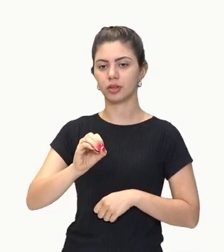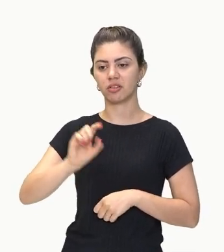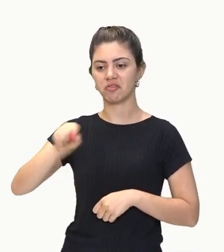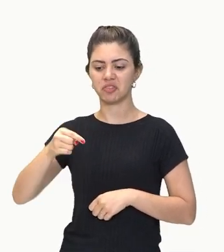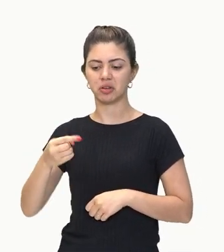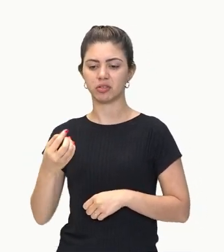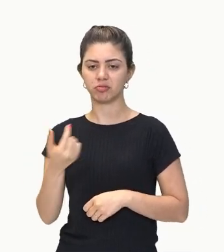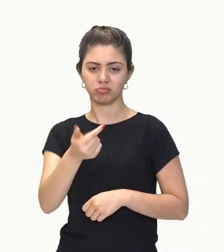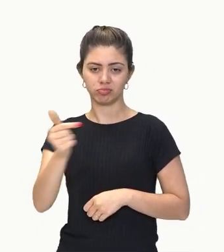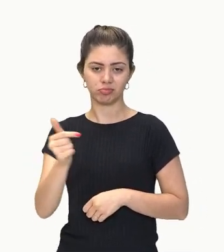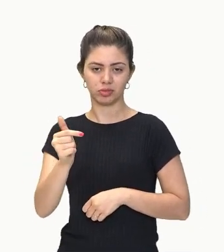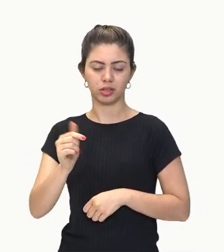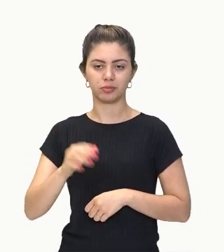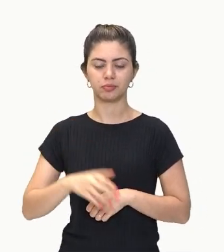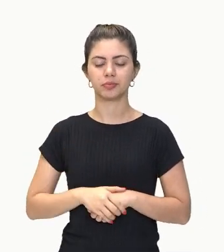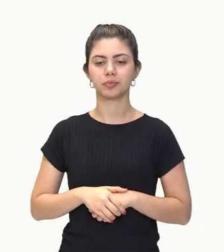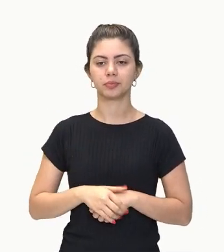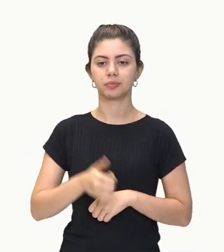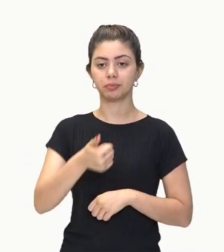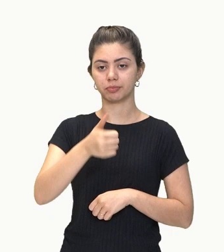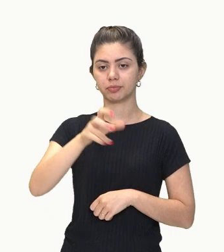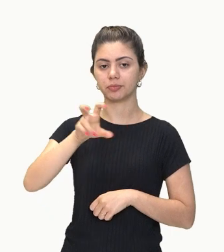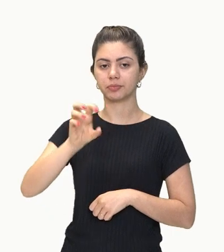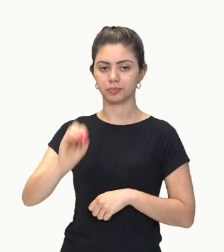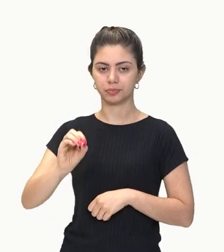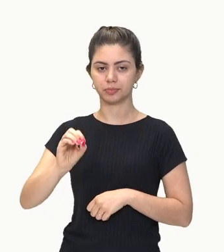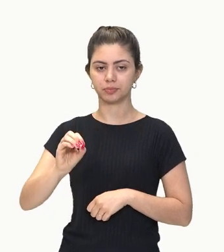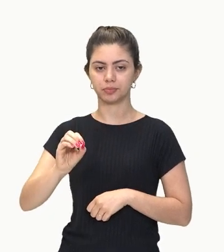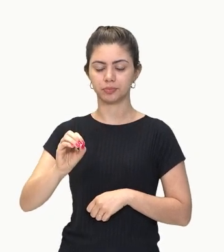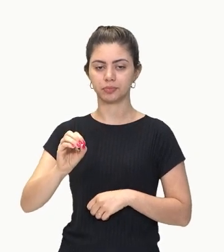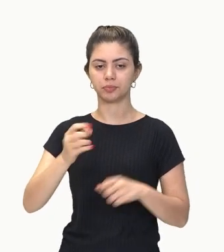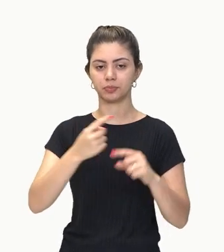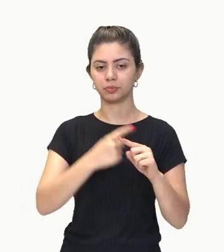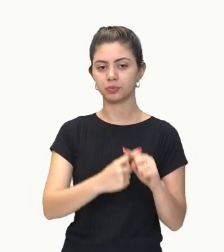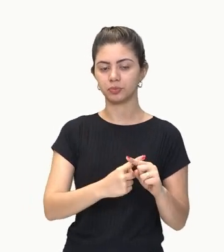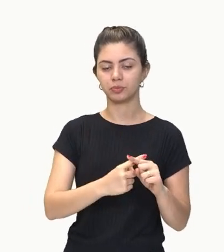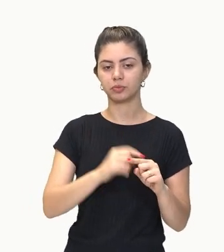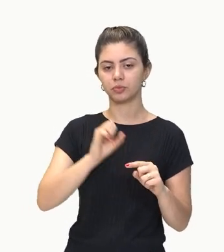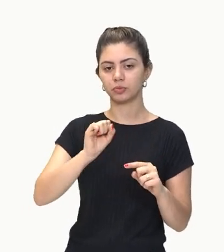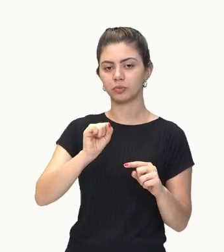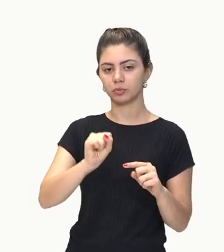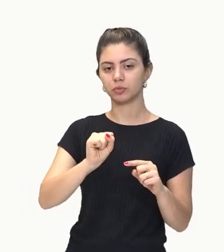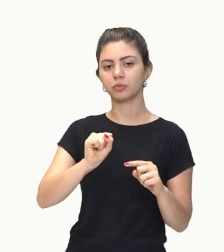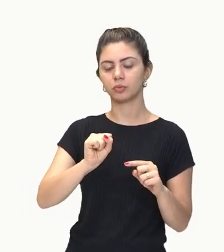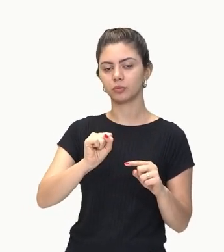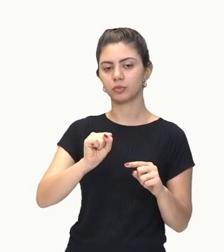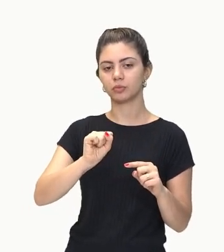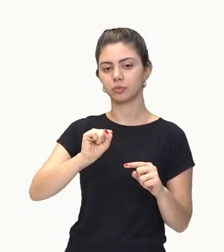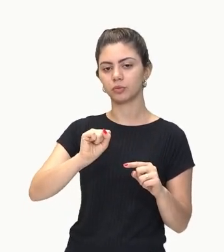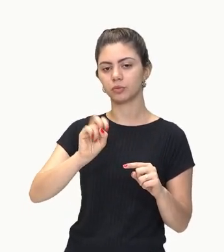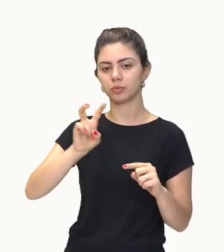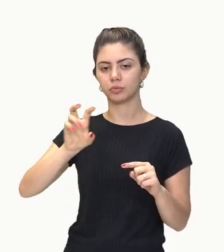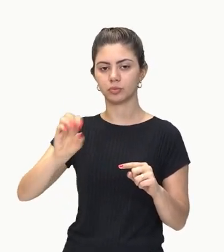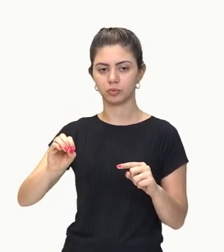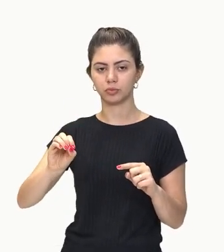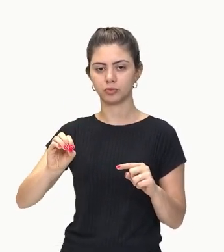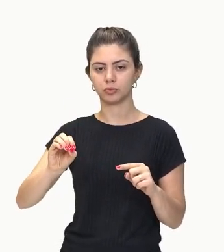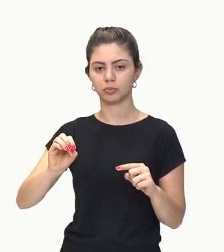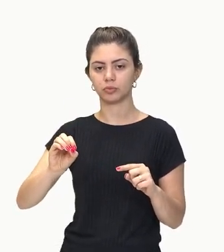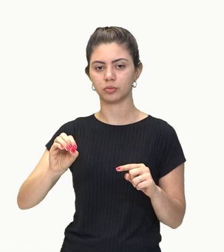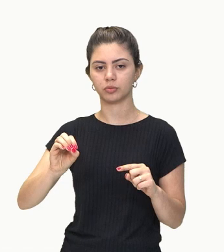vírgula, né? Foi uma quantidade exata, pelo valor do quilo da farinha, que eu vou colocar